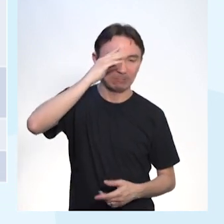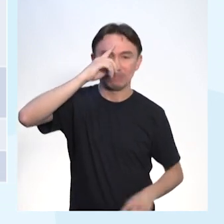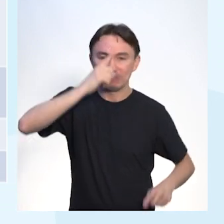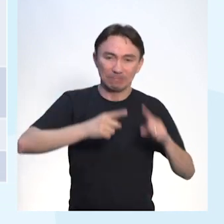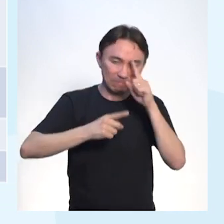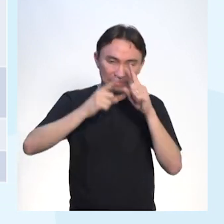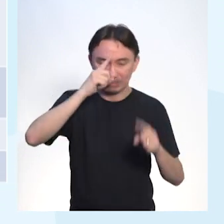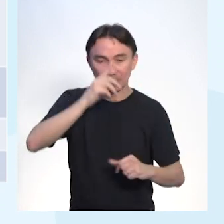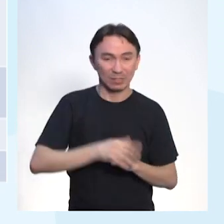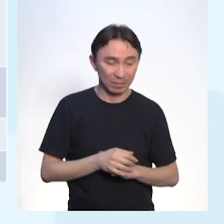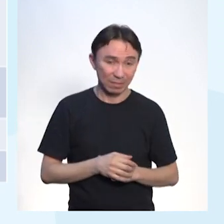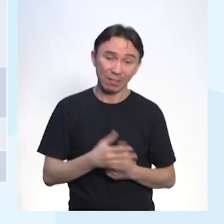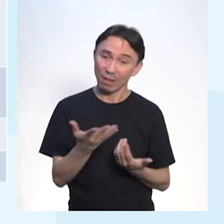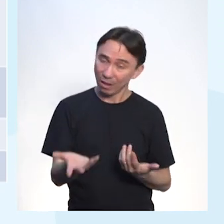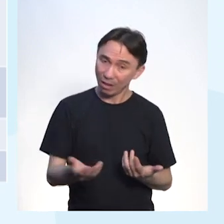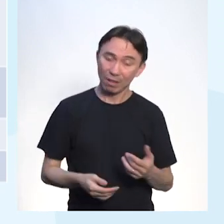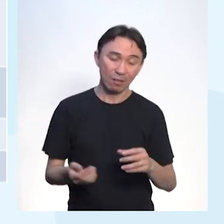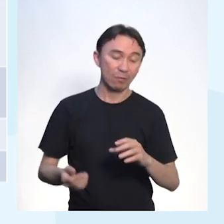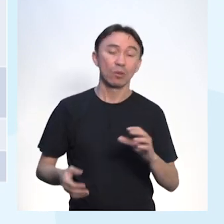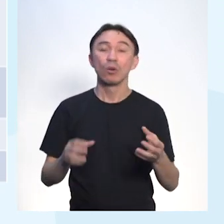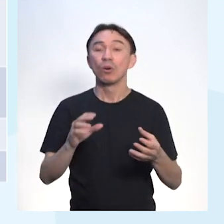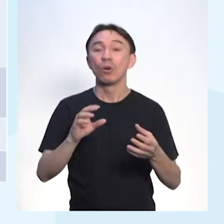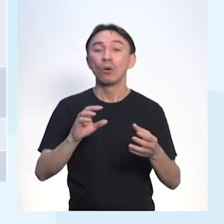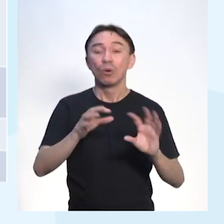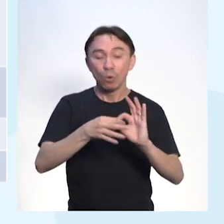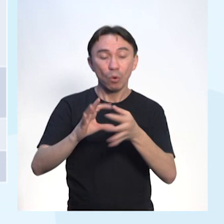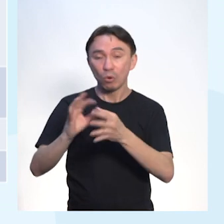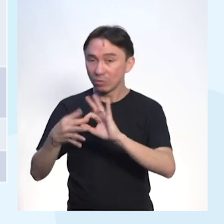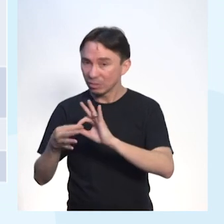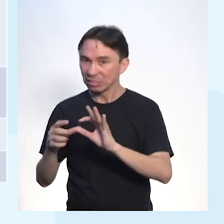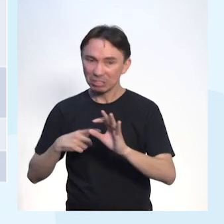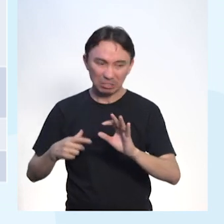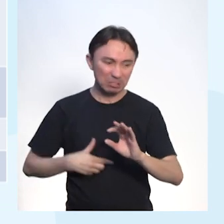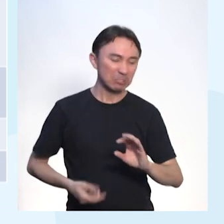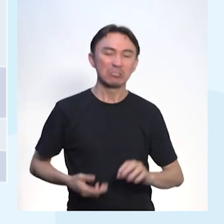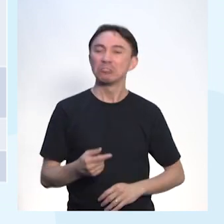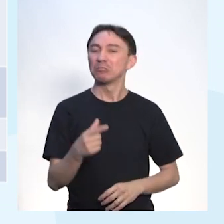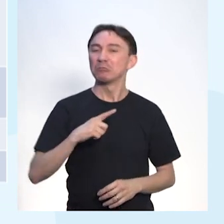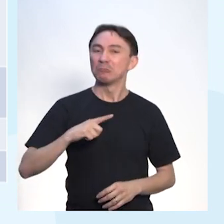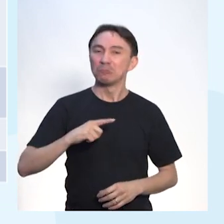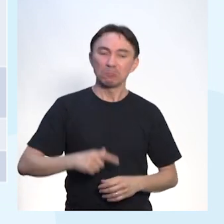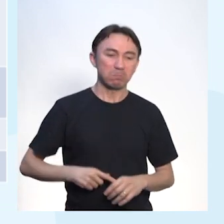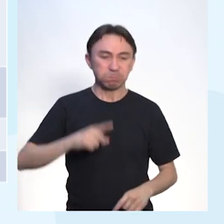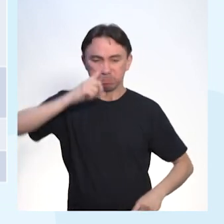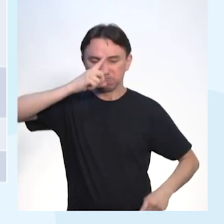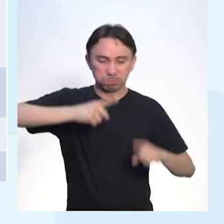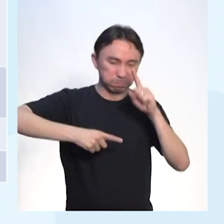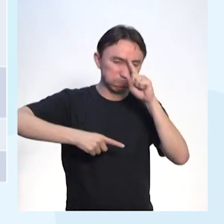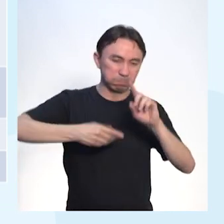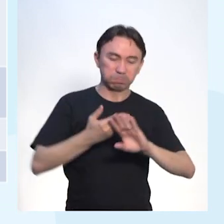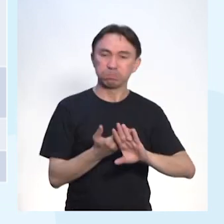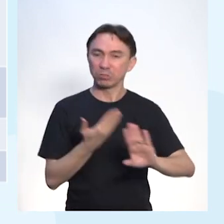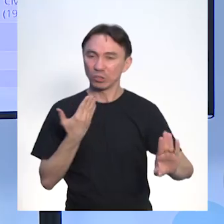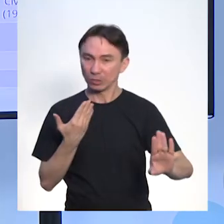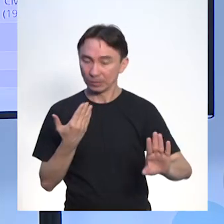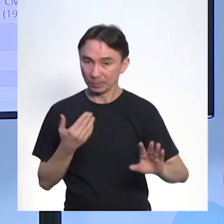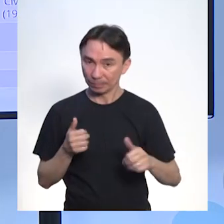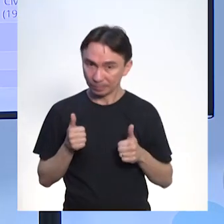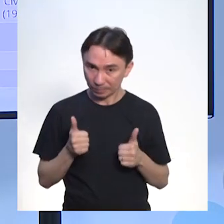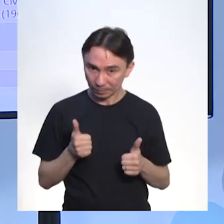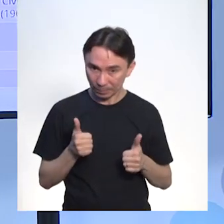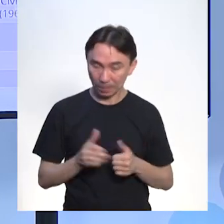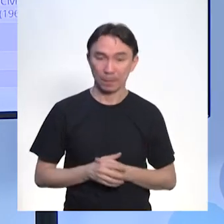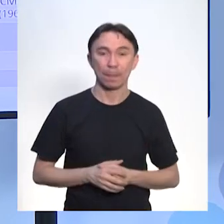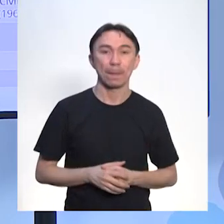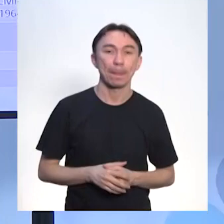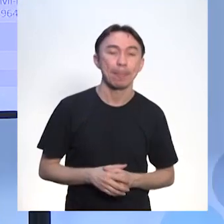de polarização ideológica, ok? Deu para compreender? Vamos então